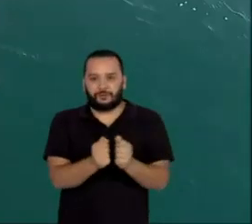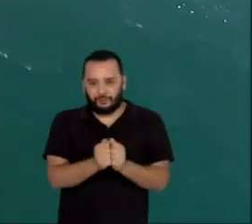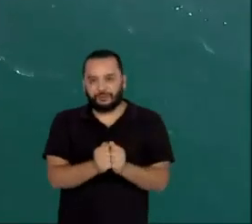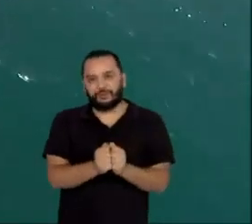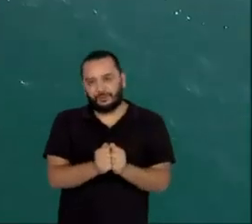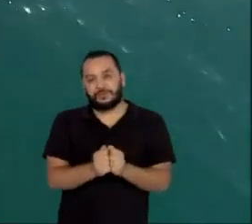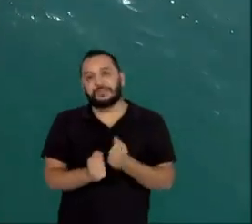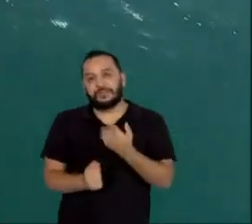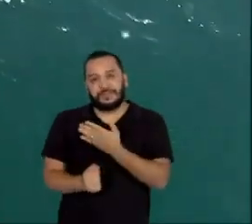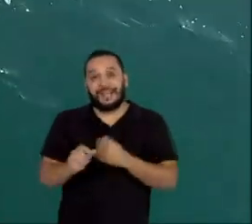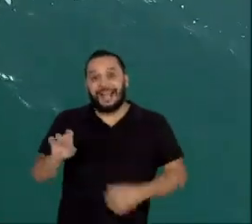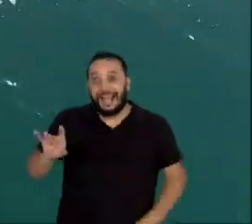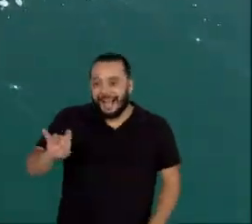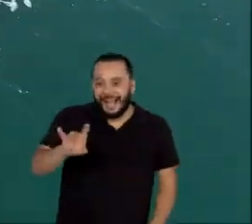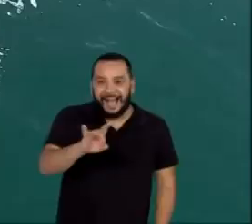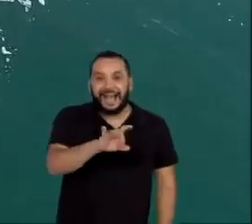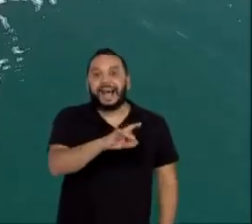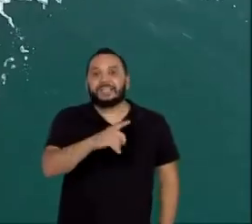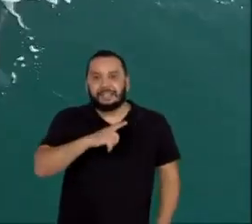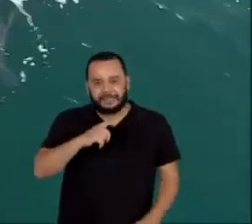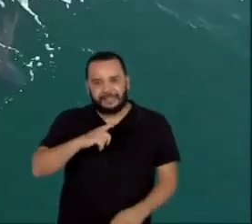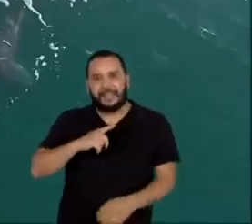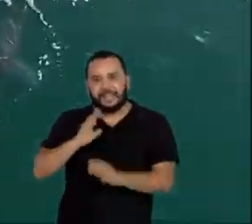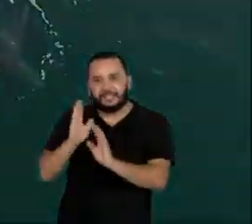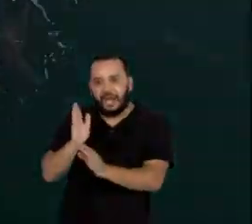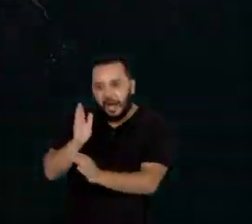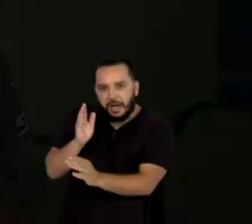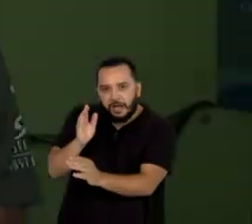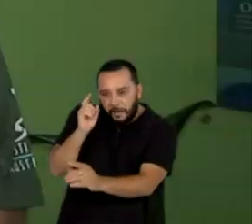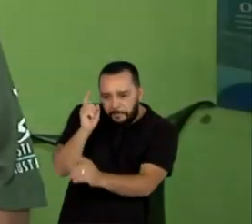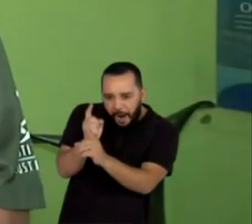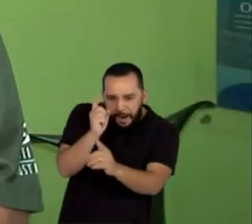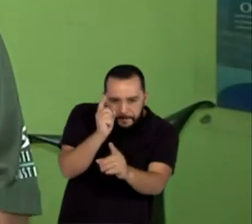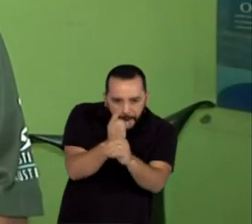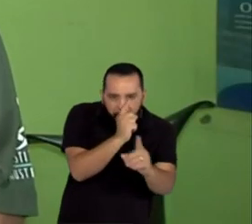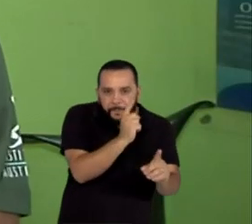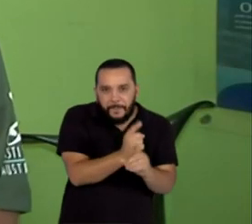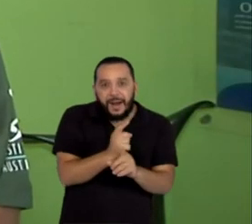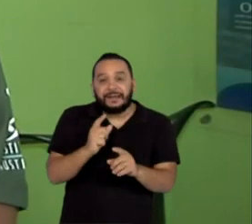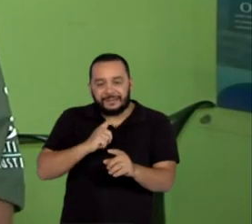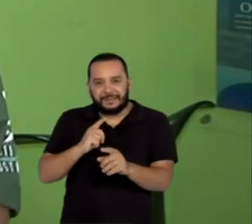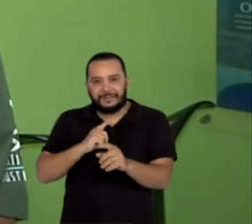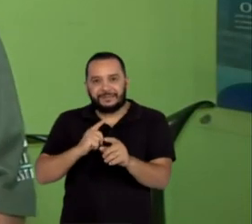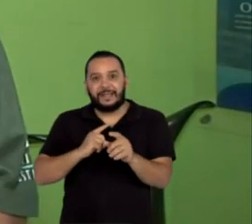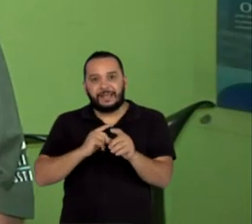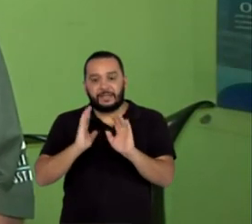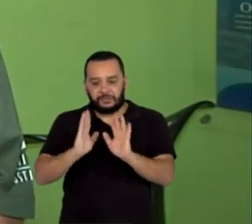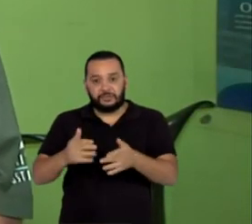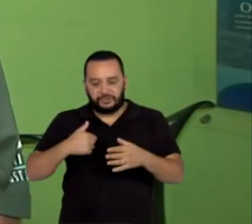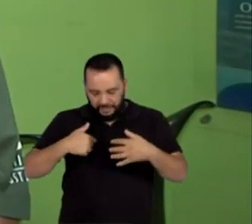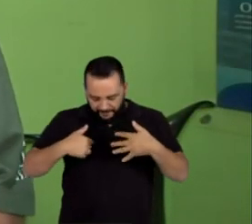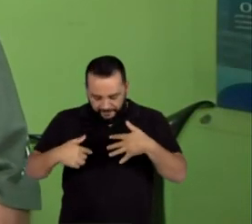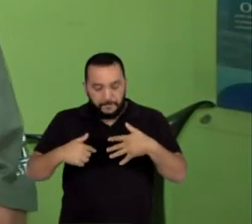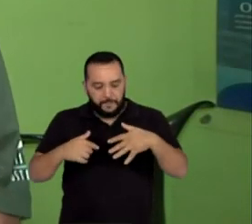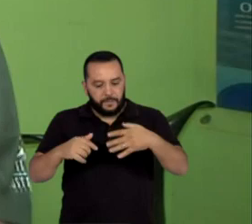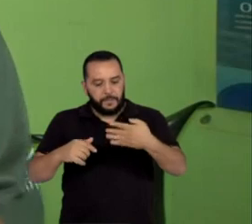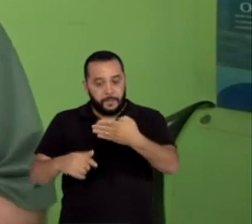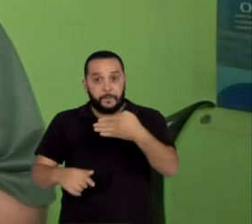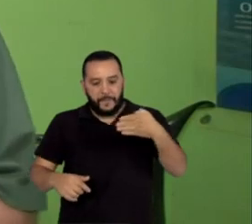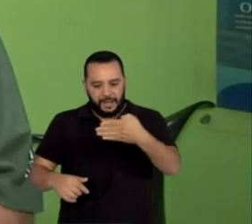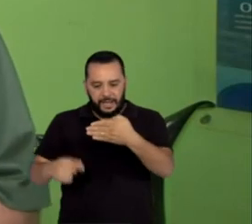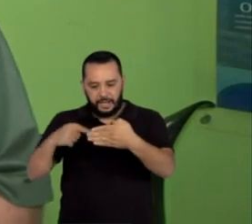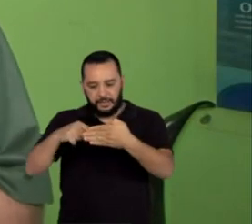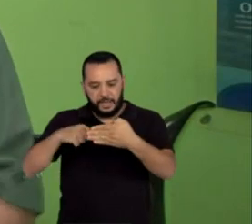Cada uma tem até identificação digital. As baleias, elas têm as verrugas que servem como